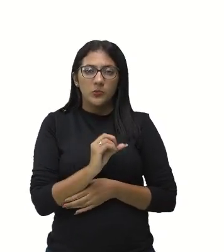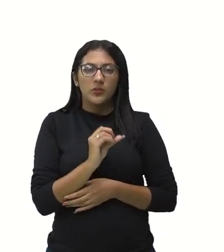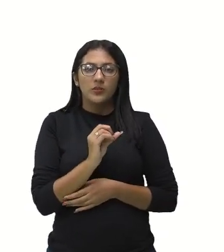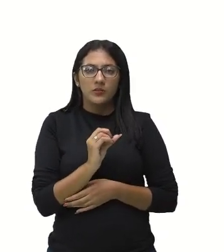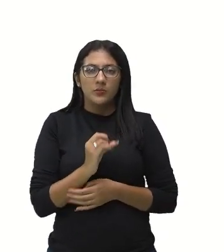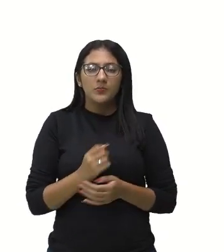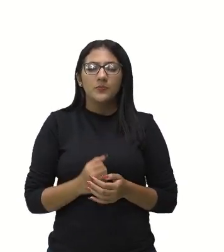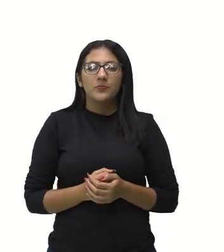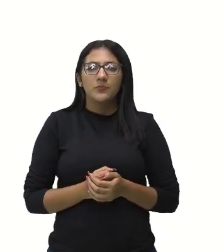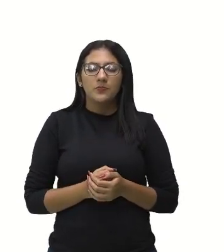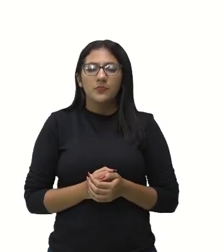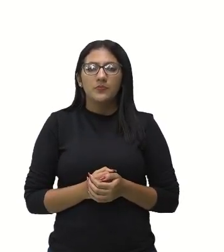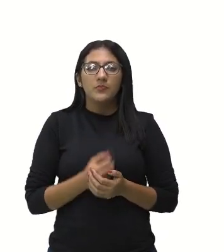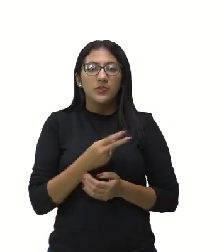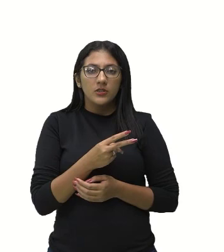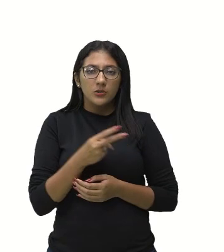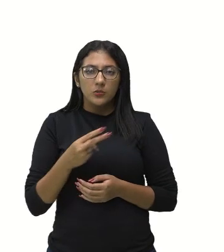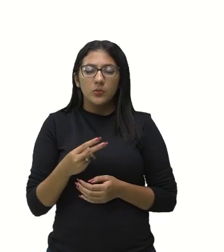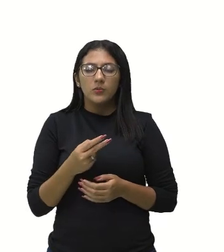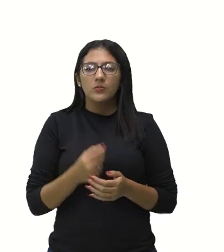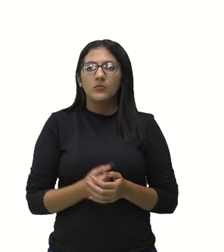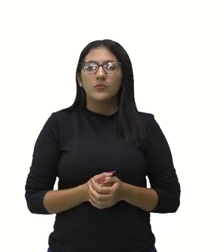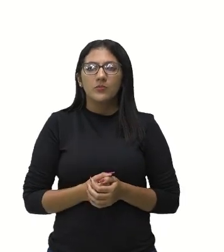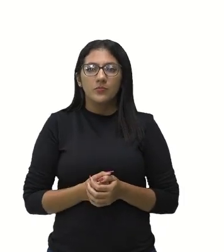7.850 igual a